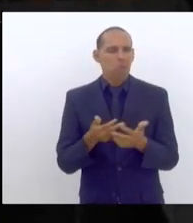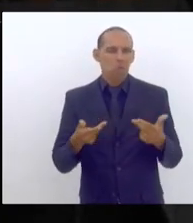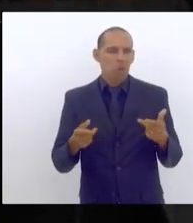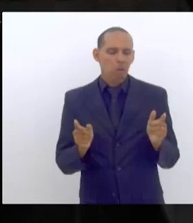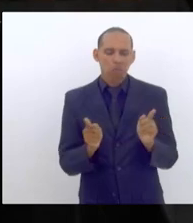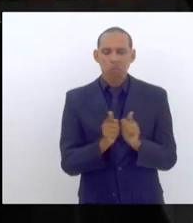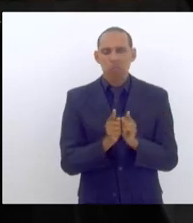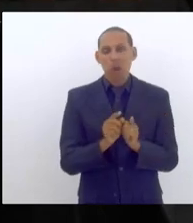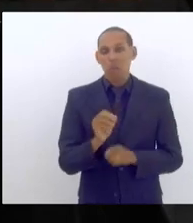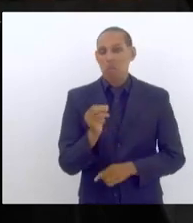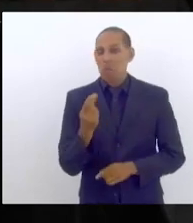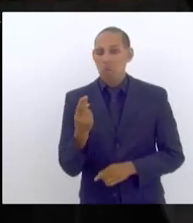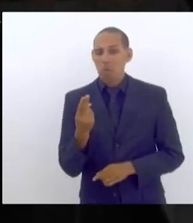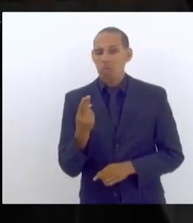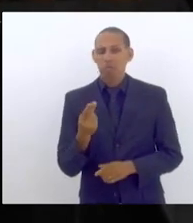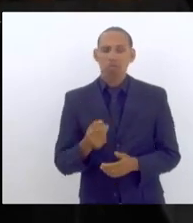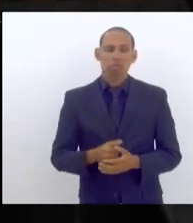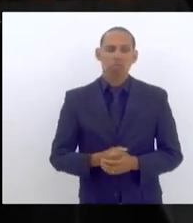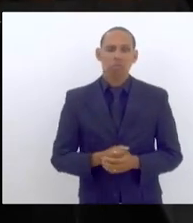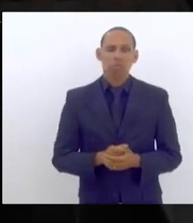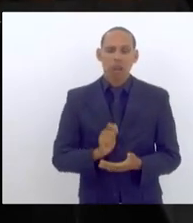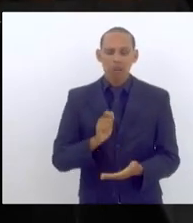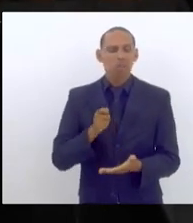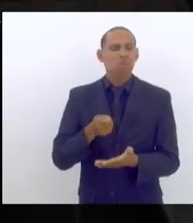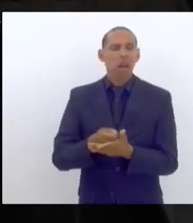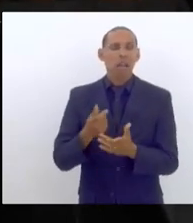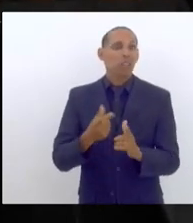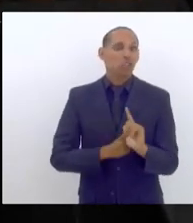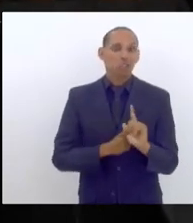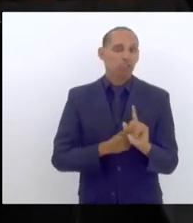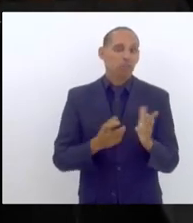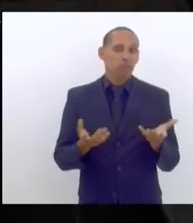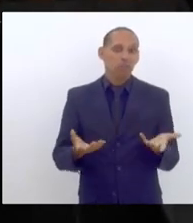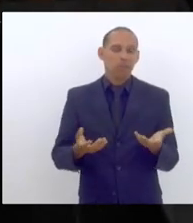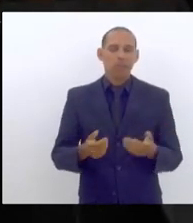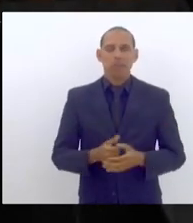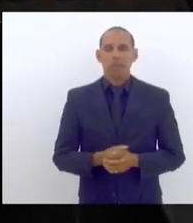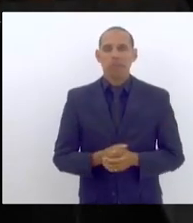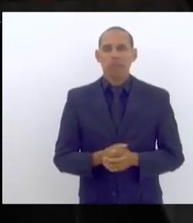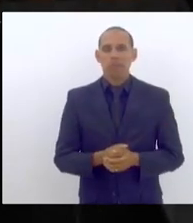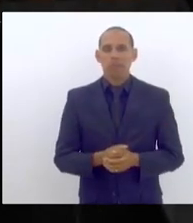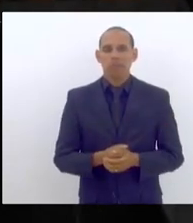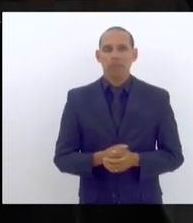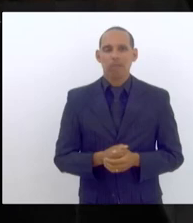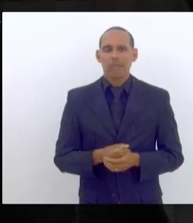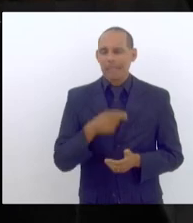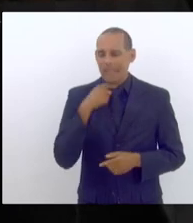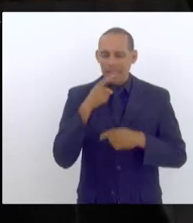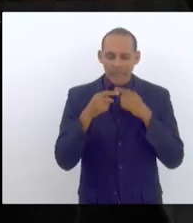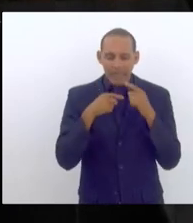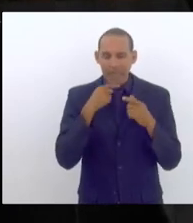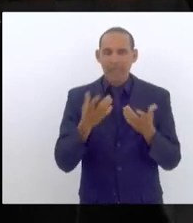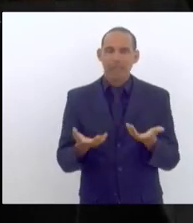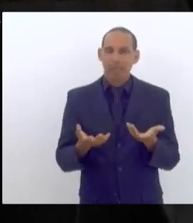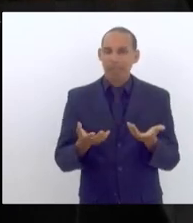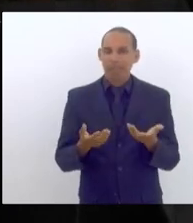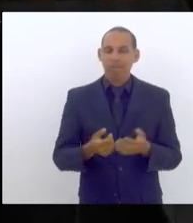ou até mesmo para pagar uma dívida impagável.